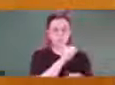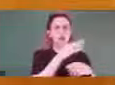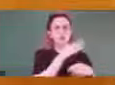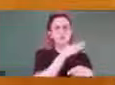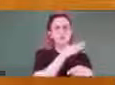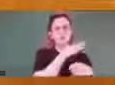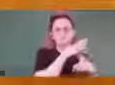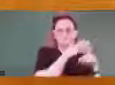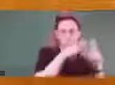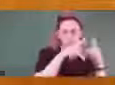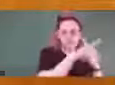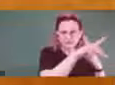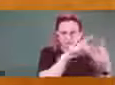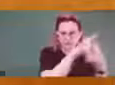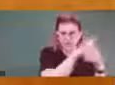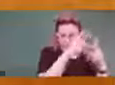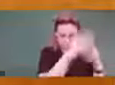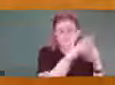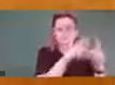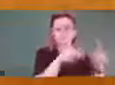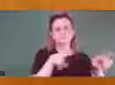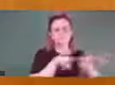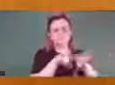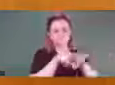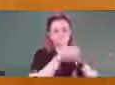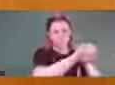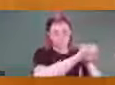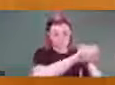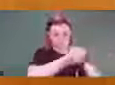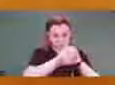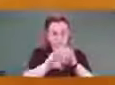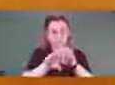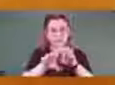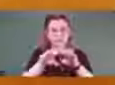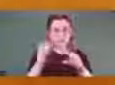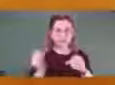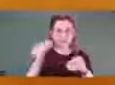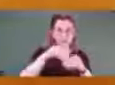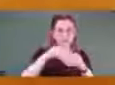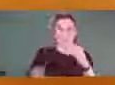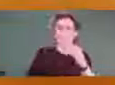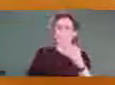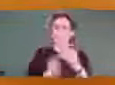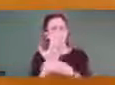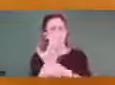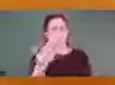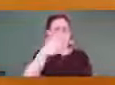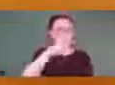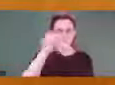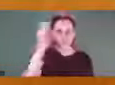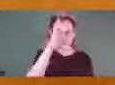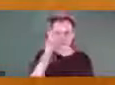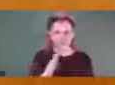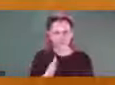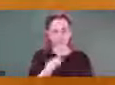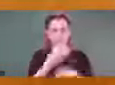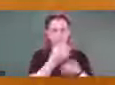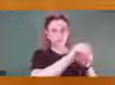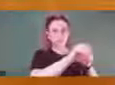da centralidade da Educação na construção de um outro futuro para o Brasil e da importância se apostar na educação pública